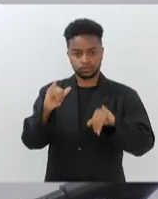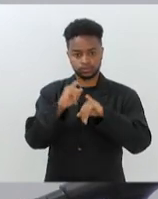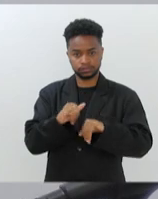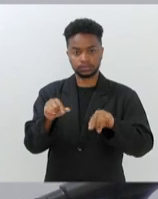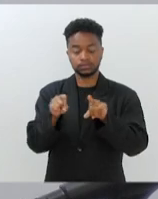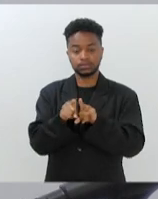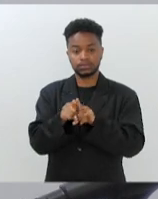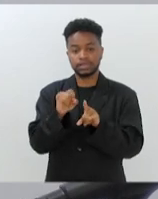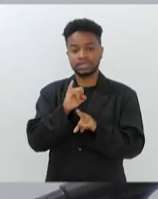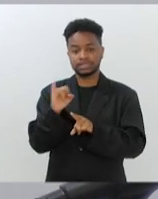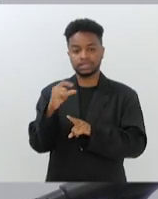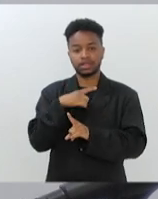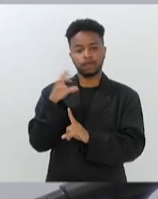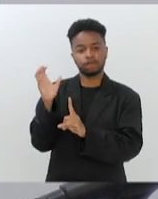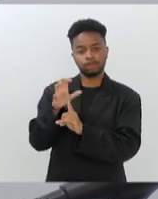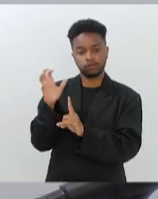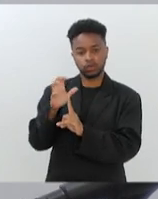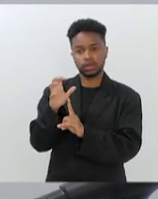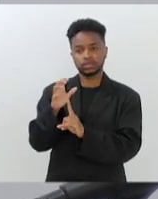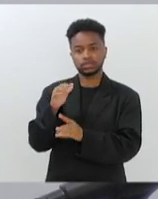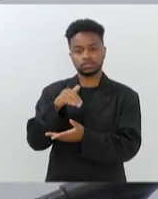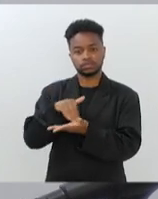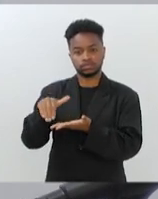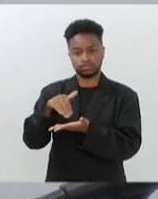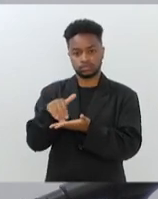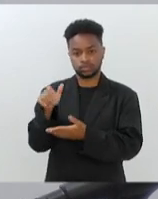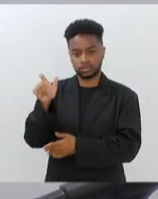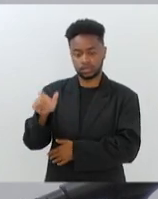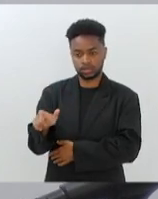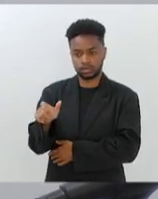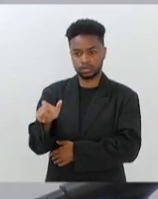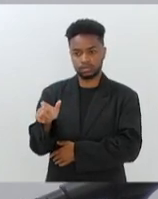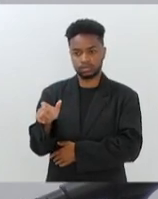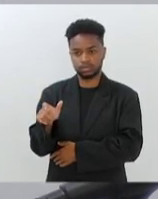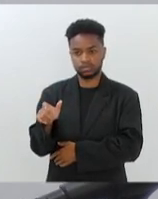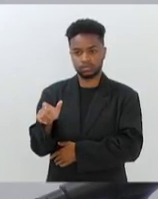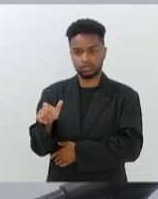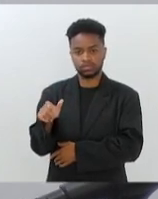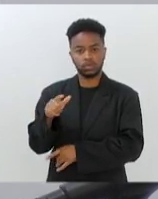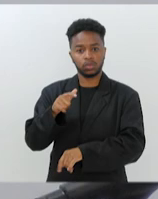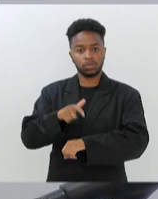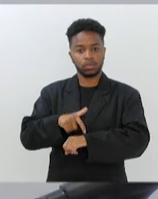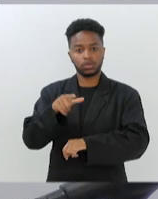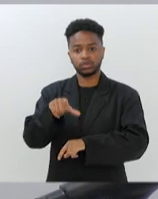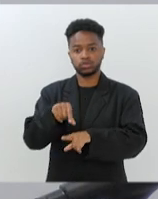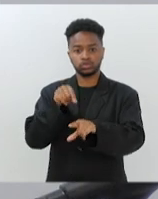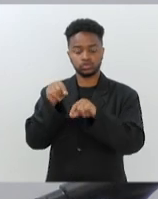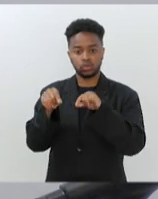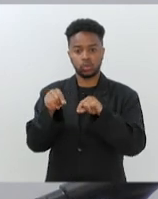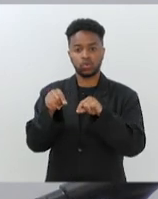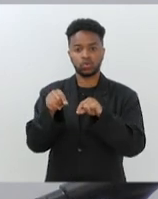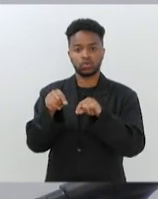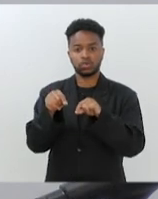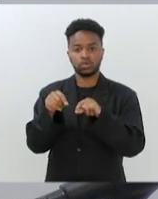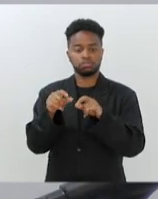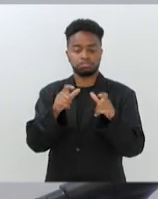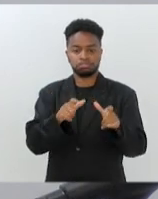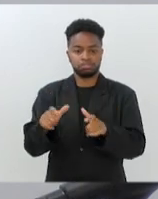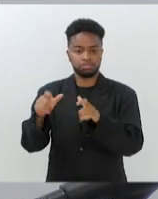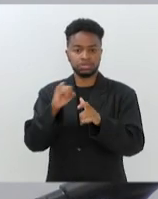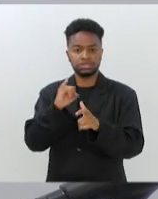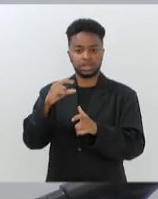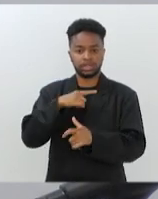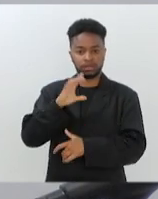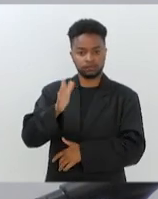há interferência direta dos secretários eh na escolha dos veículos se já houve alguma vez de algum